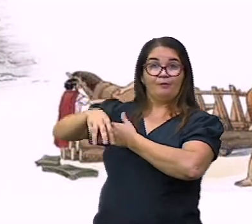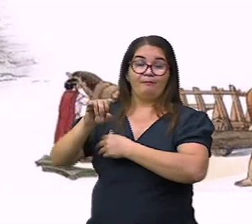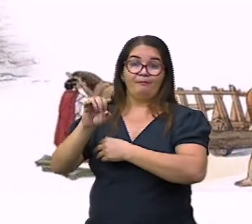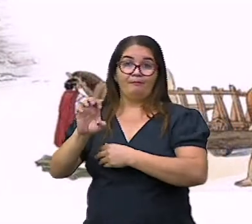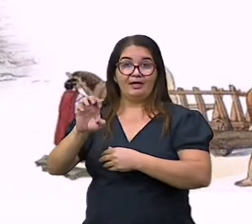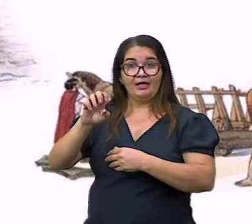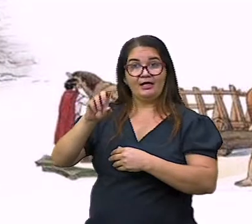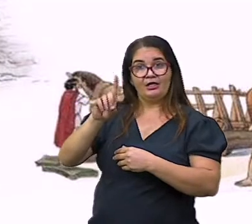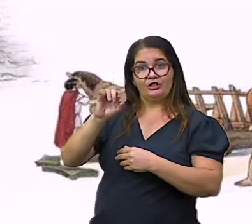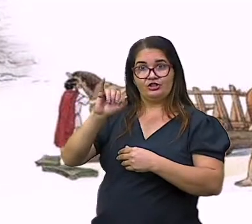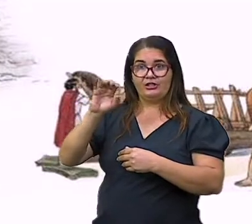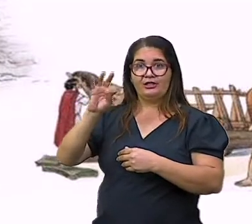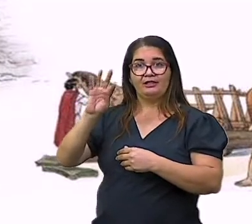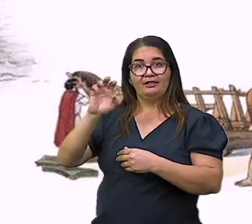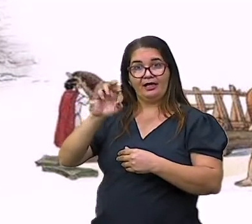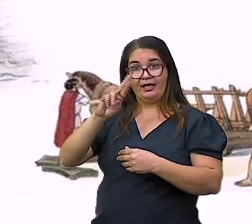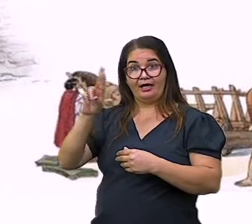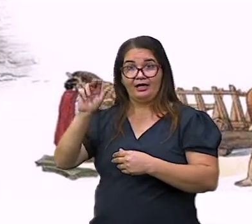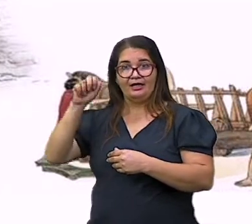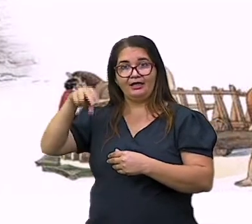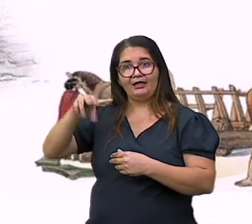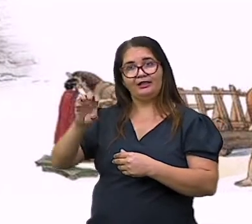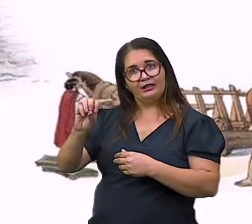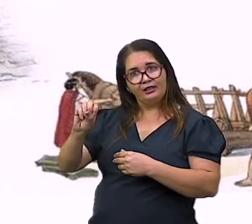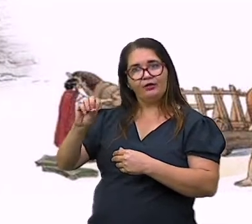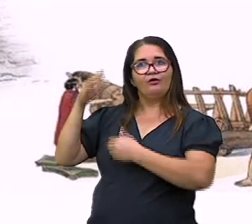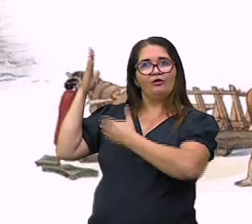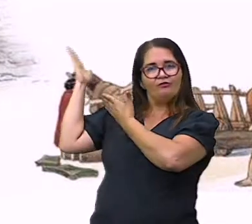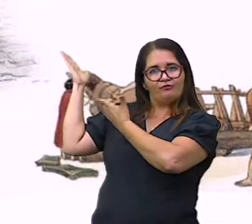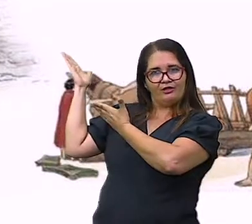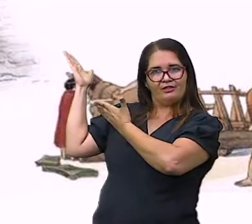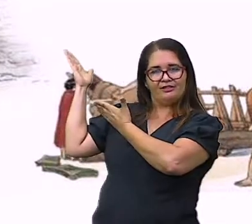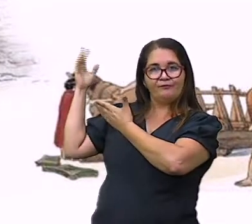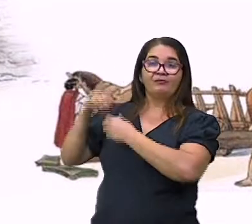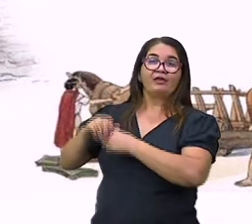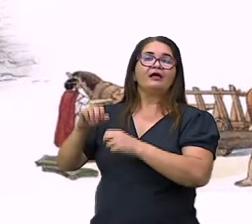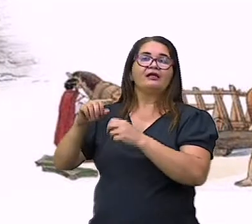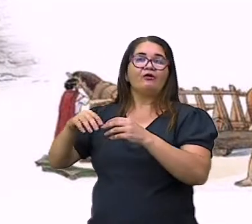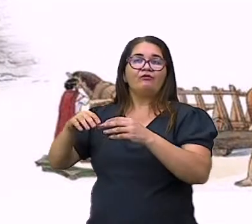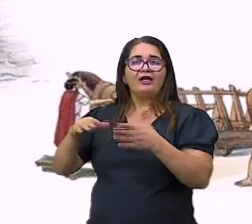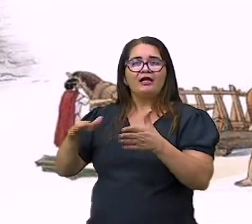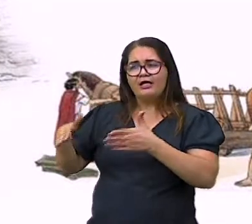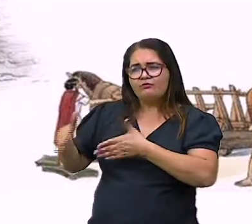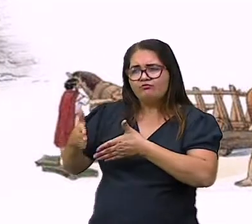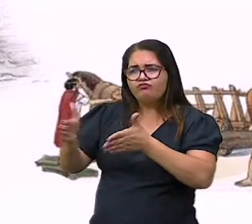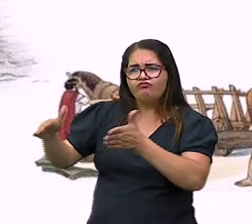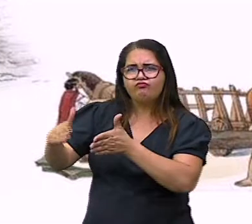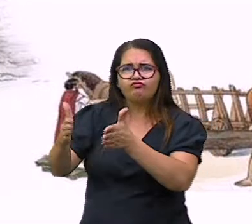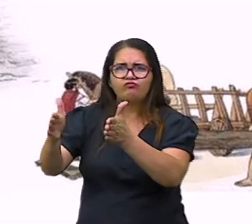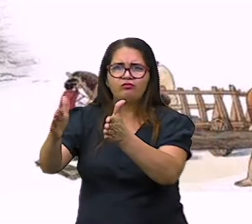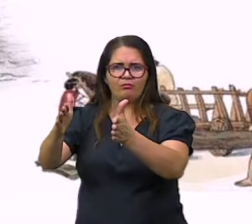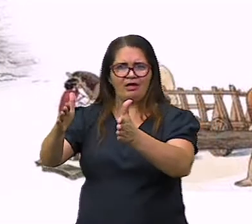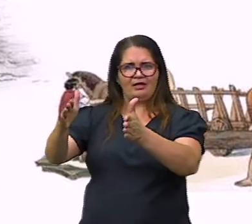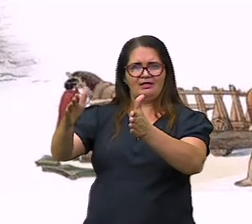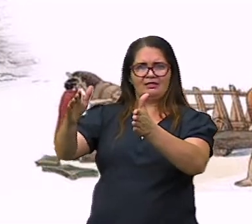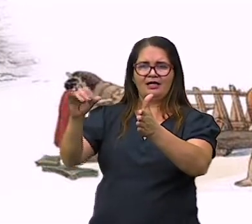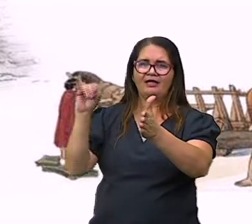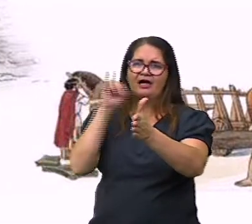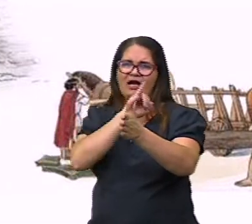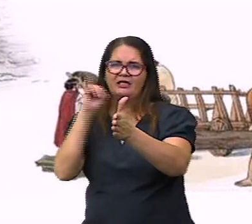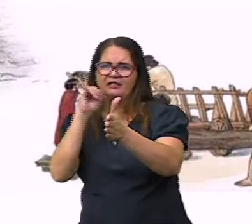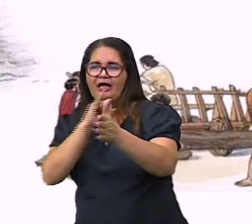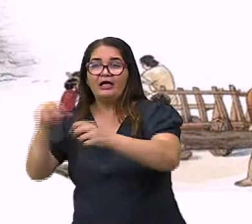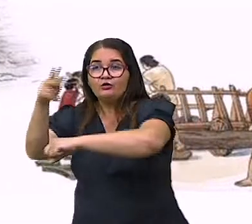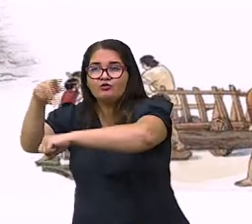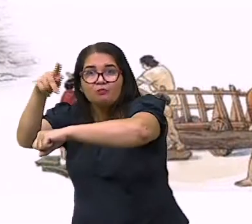da Europa todinho, o norte da África, né? Aqui nós somos um pedacinho da Itália, e mais lá